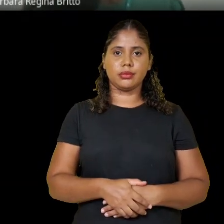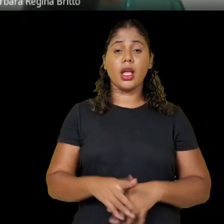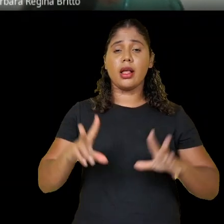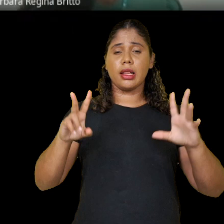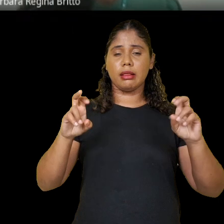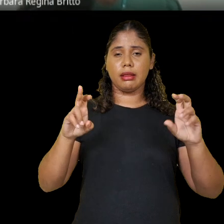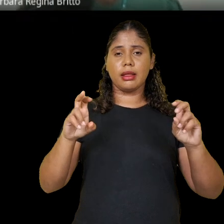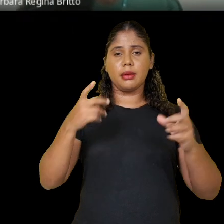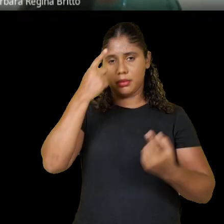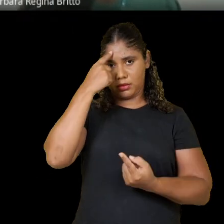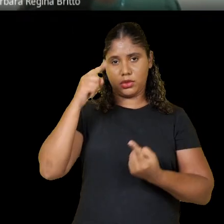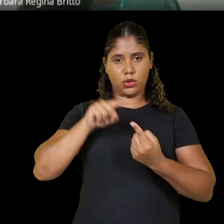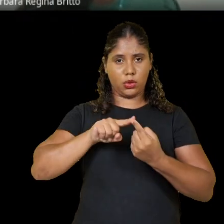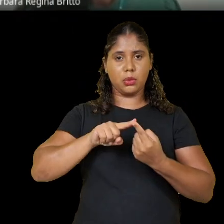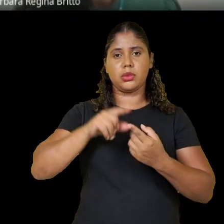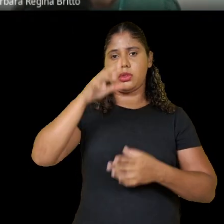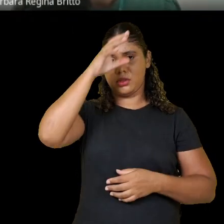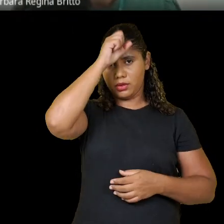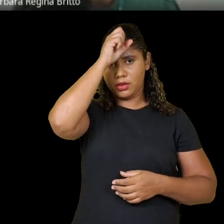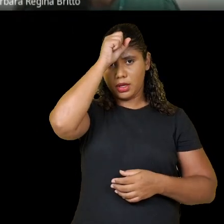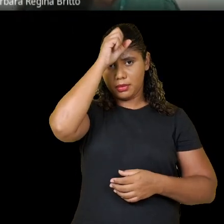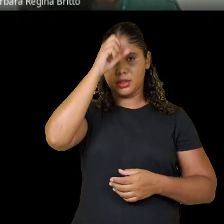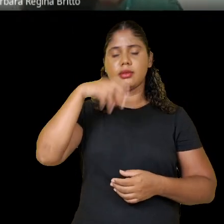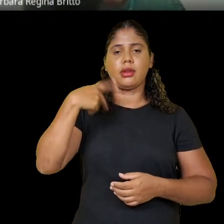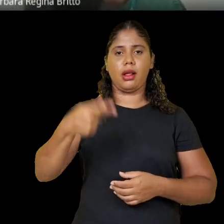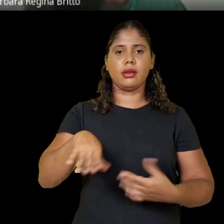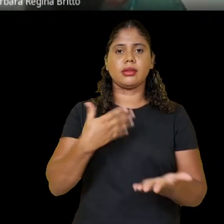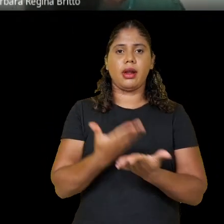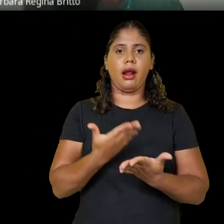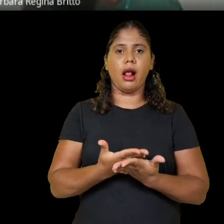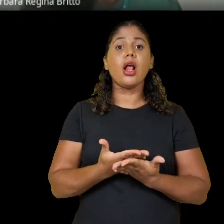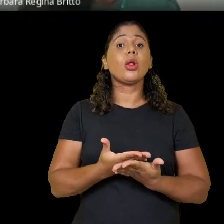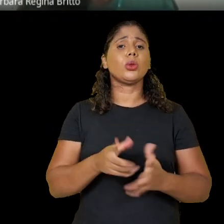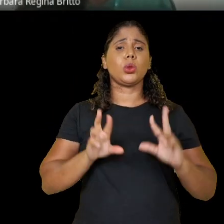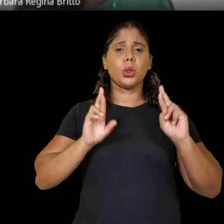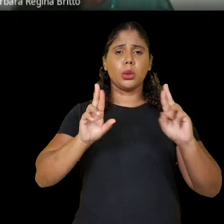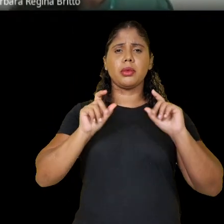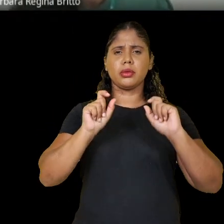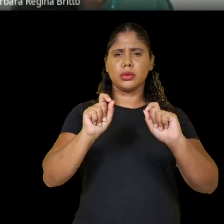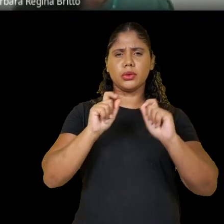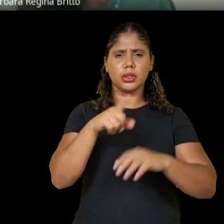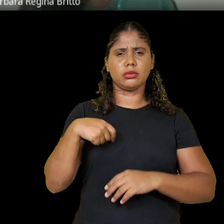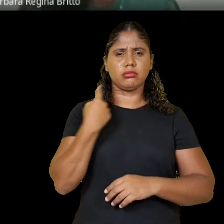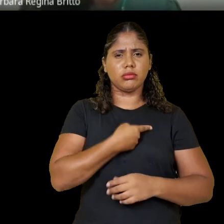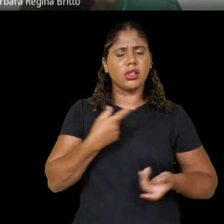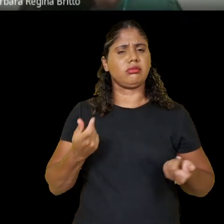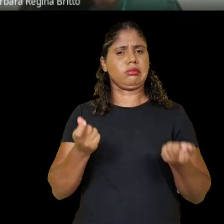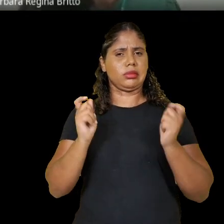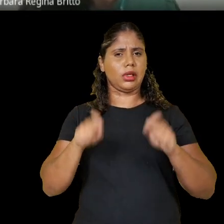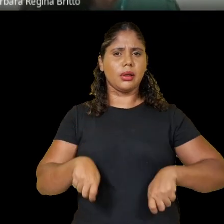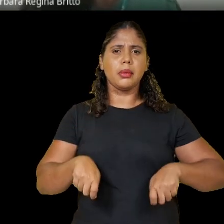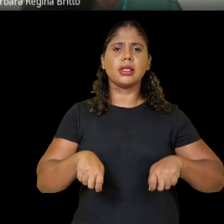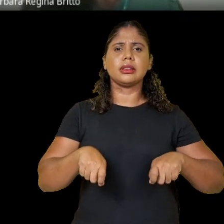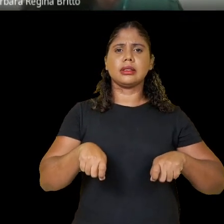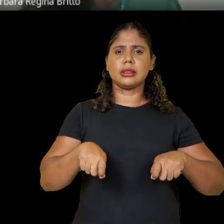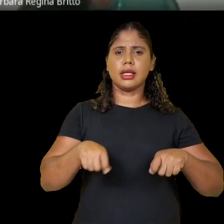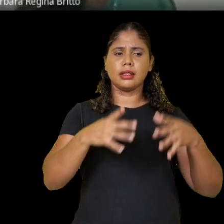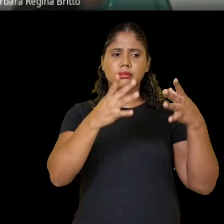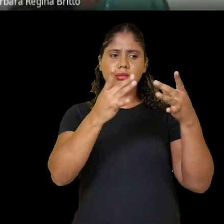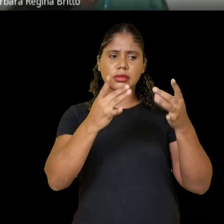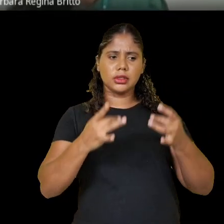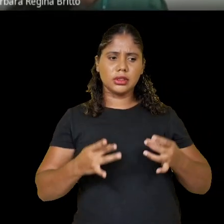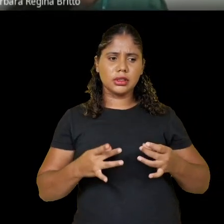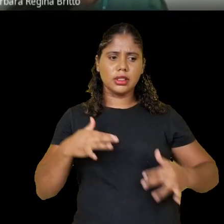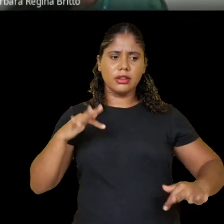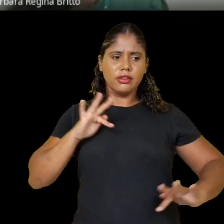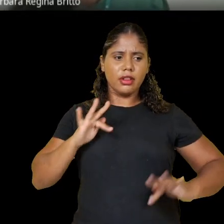No que diz respeito aos objetivos de aprendizagem, espera-se, que ao final a gente seja capaz de descrever as